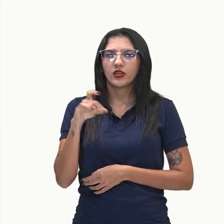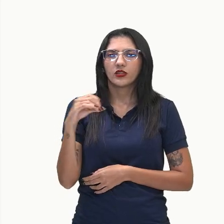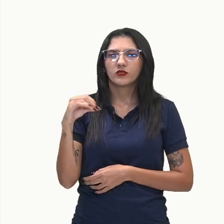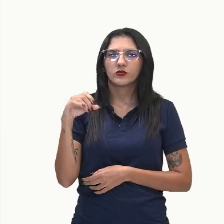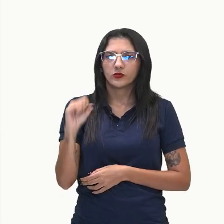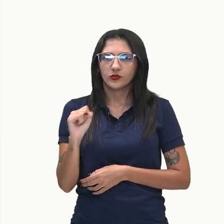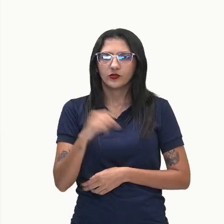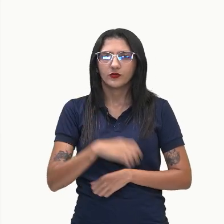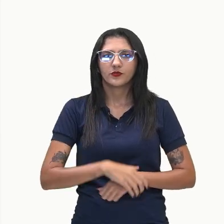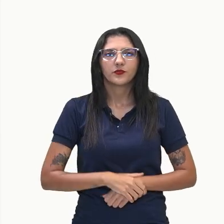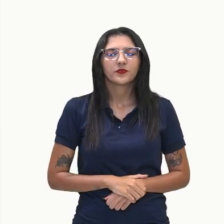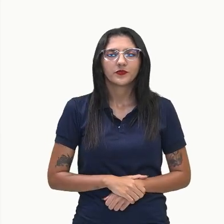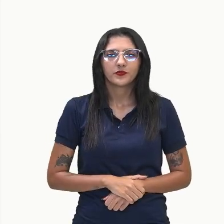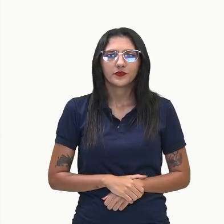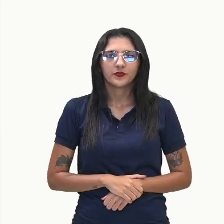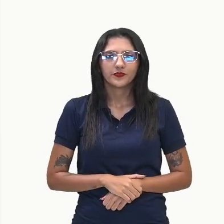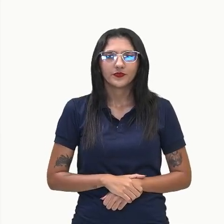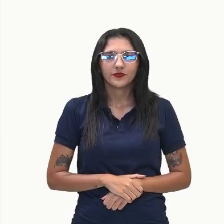na tela.